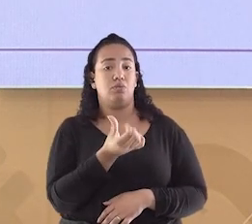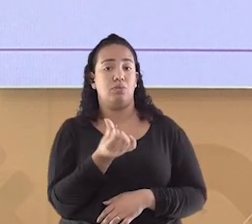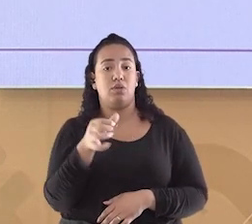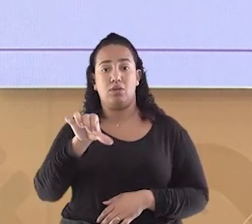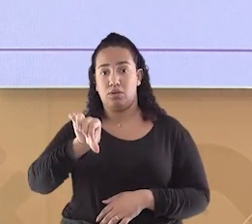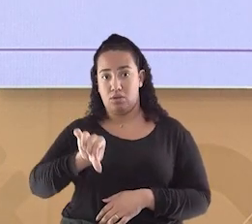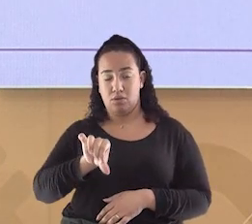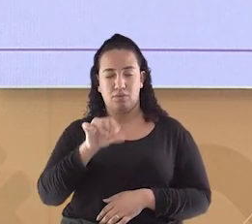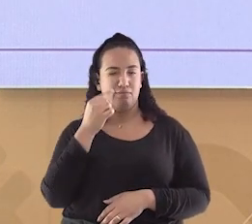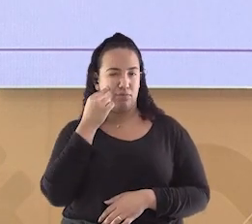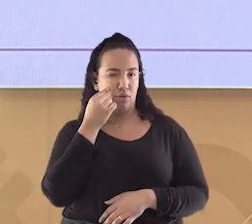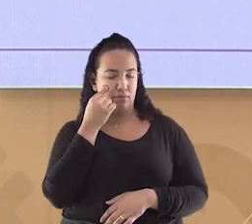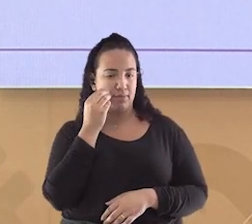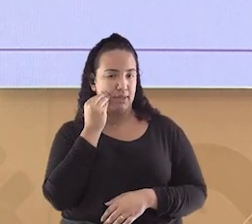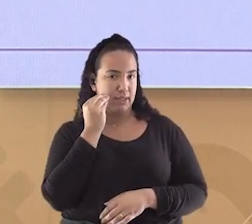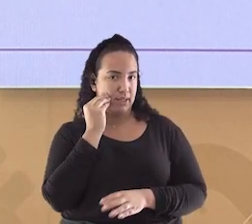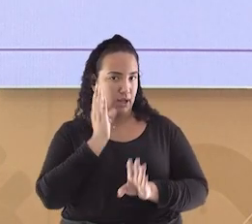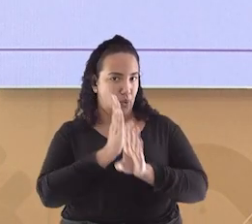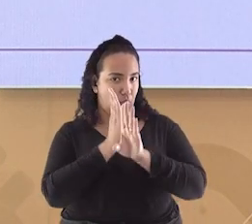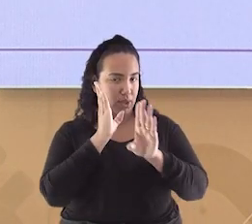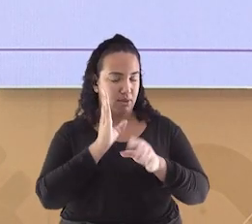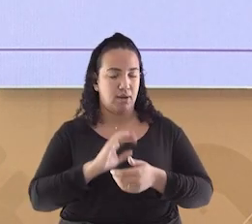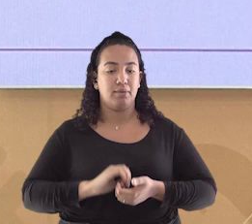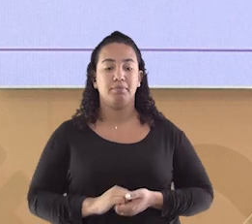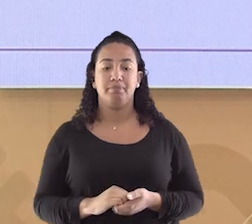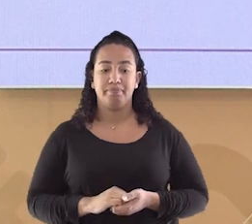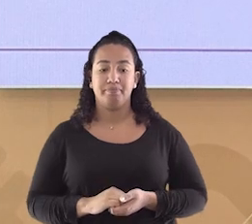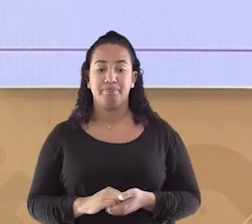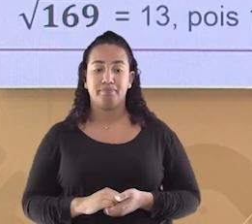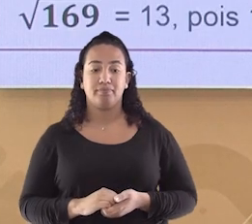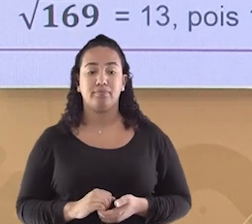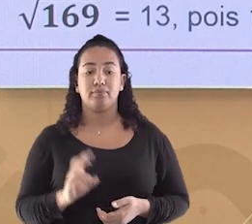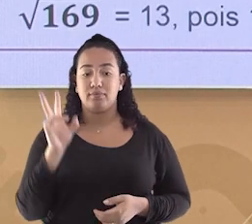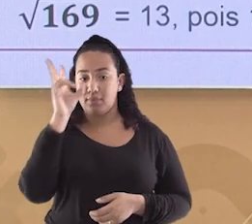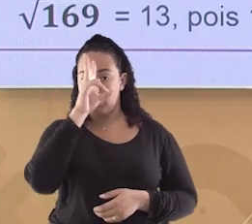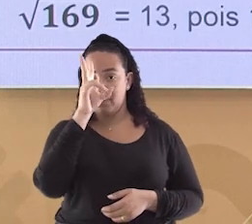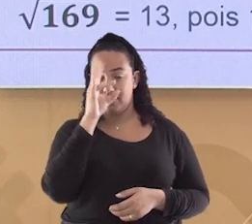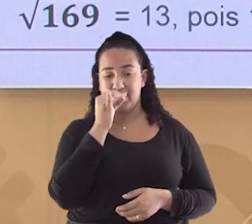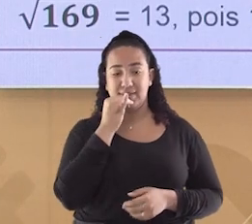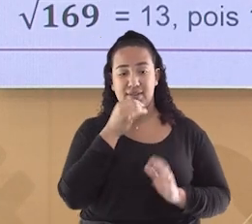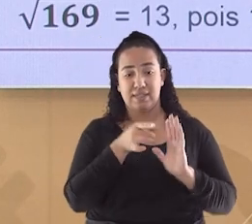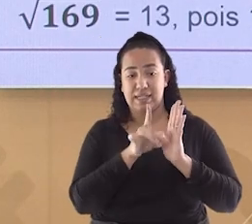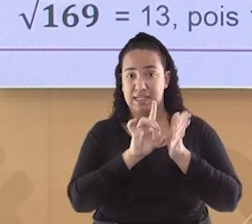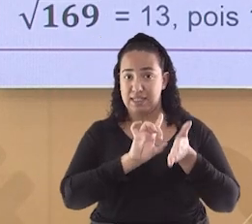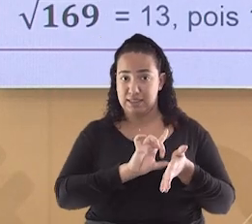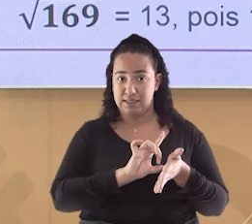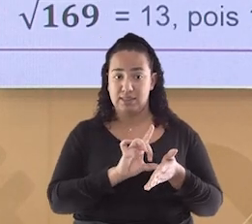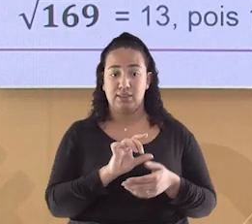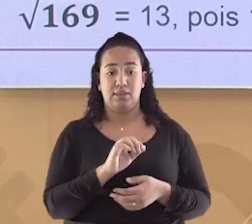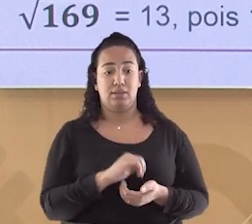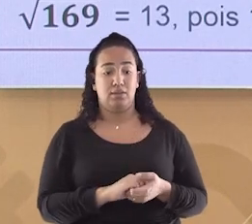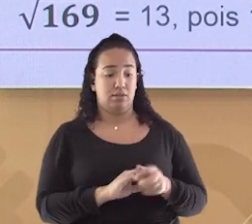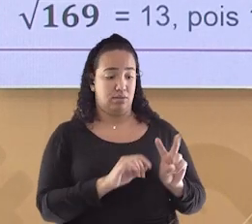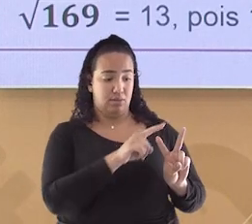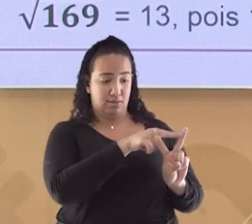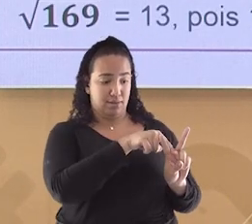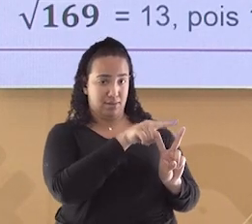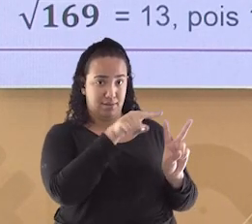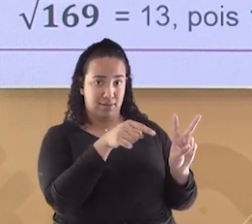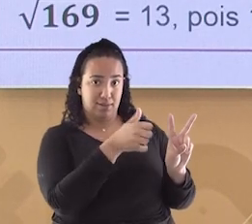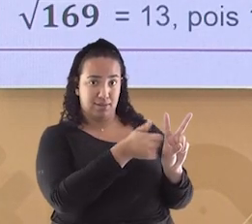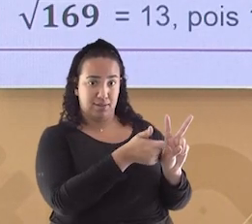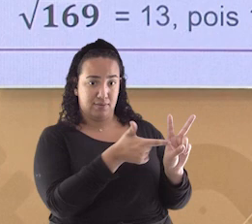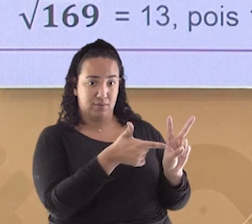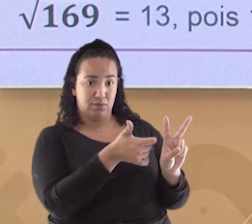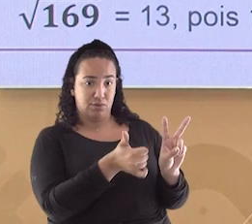169? Vamos tentar descobrir? No exemplo anterior, vimos que a raiz quadrada de 121